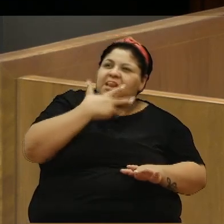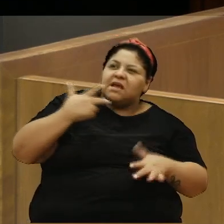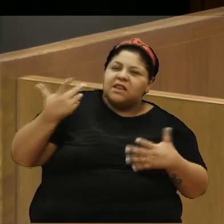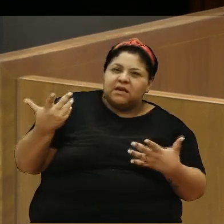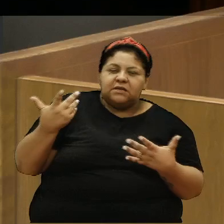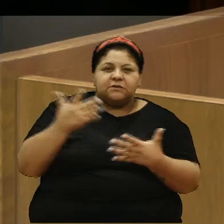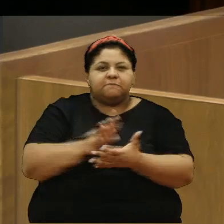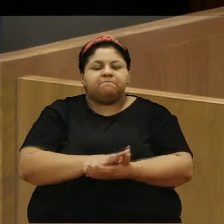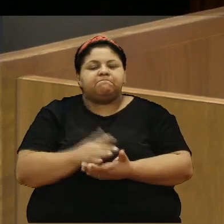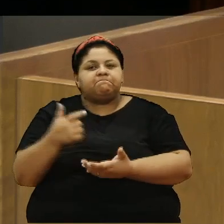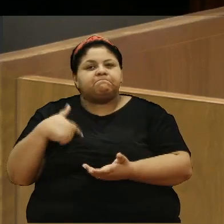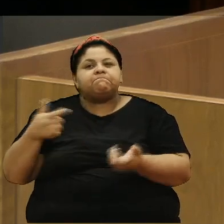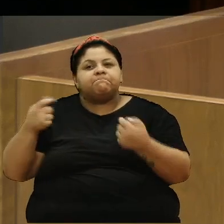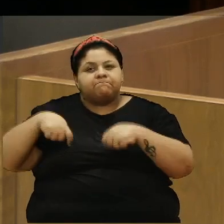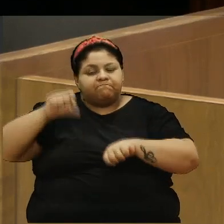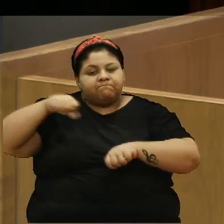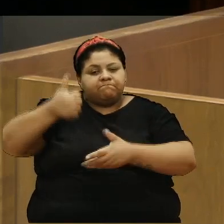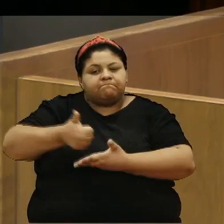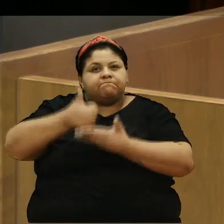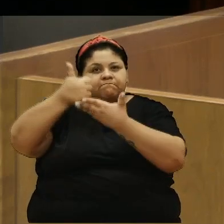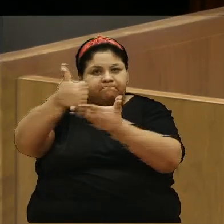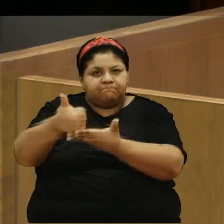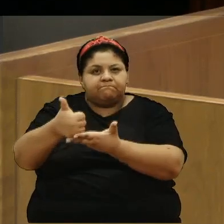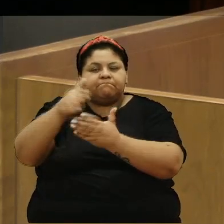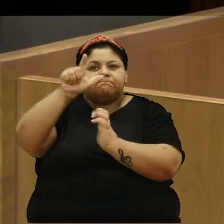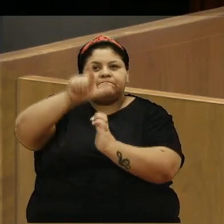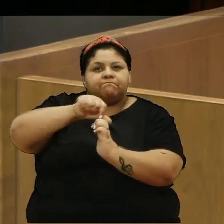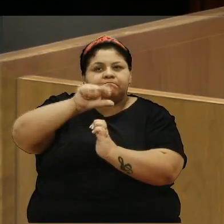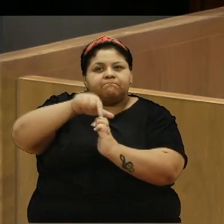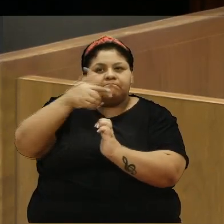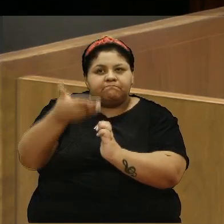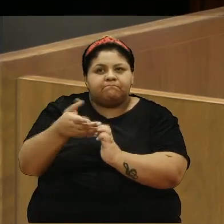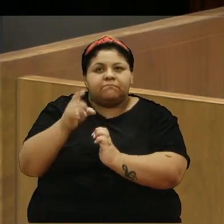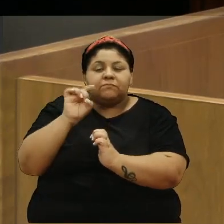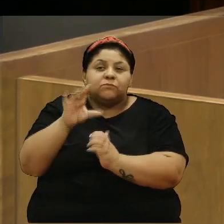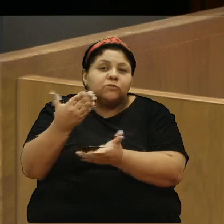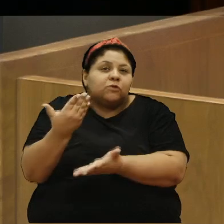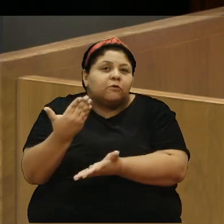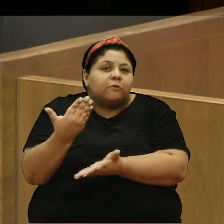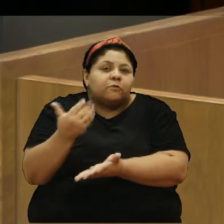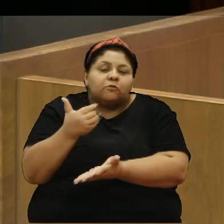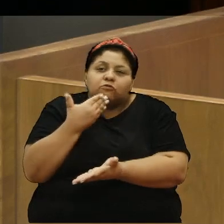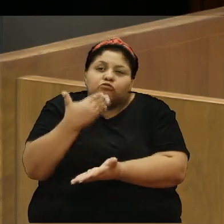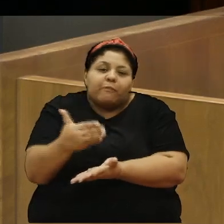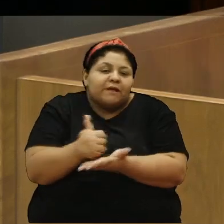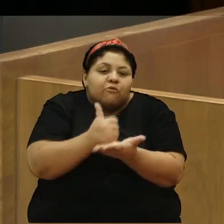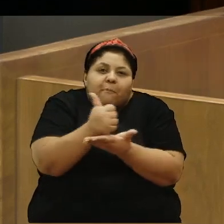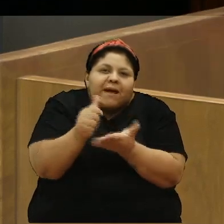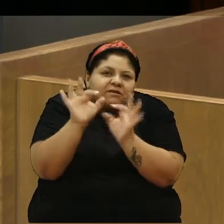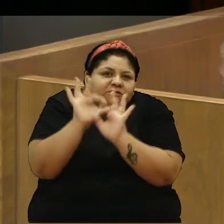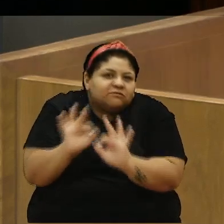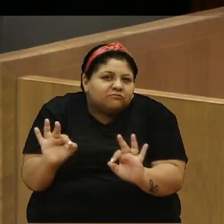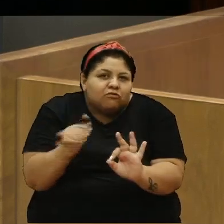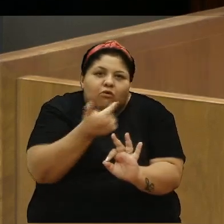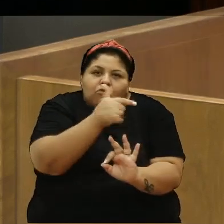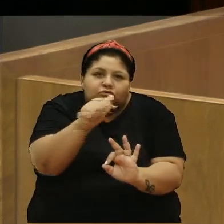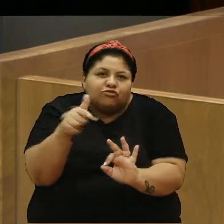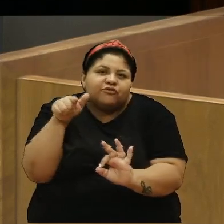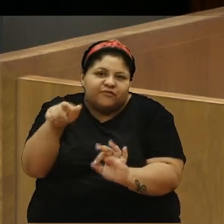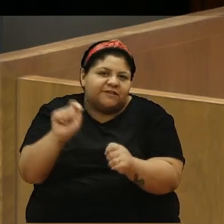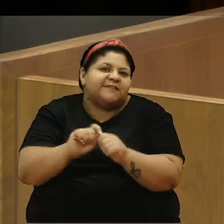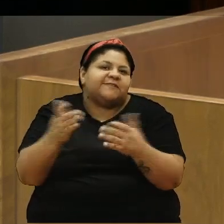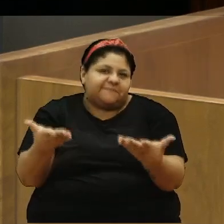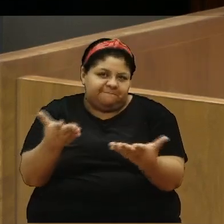Então, precisamos, sim, apoiar mais aqueles empreendedores que eles só pedem o básico do básico. O resto, eles estão